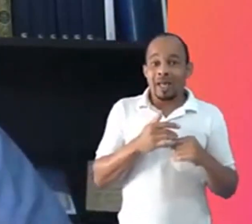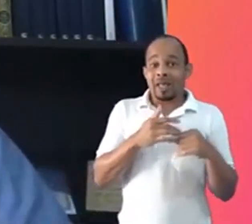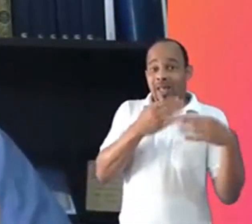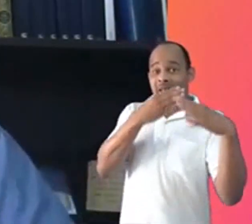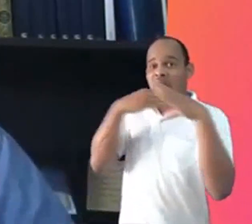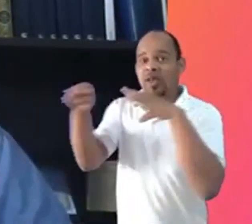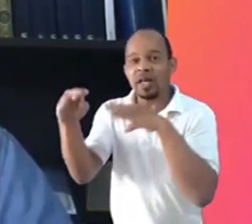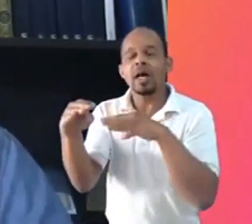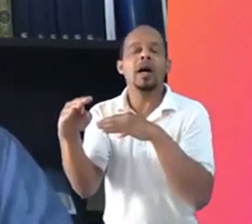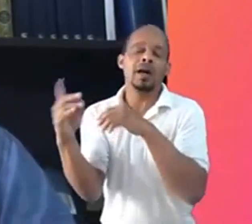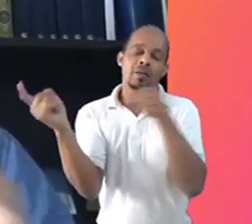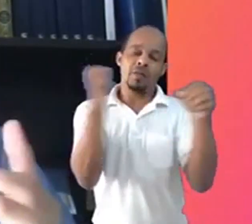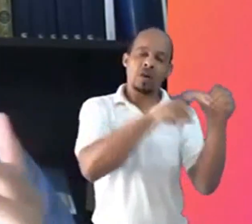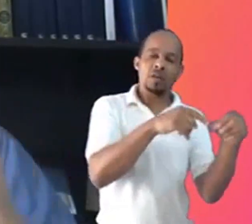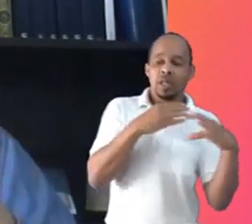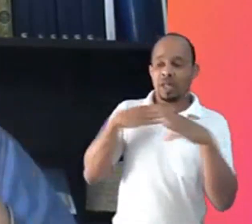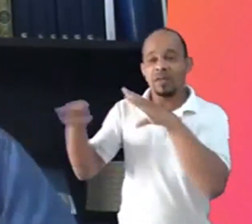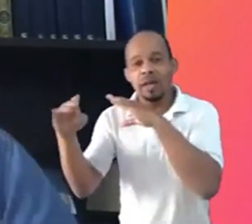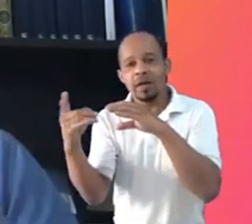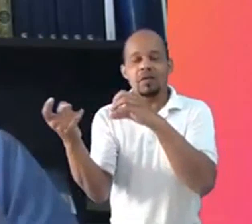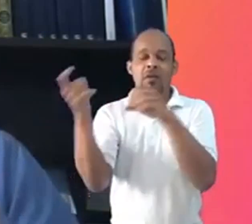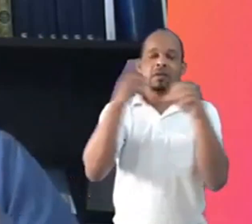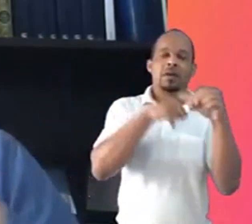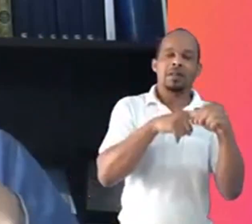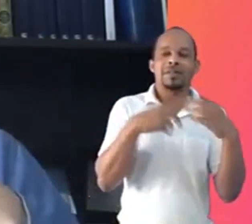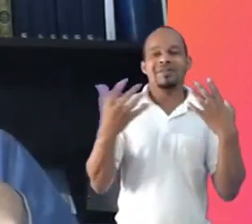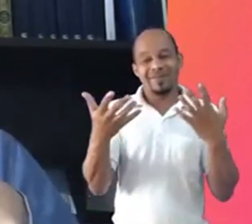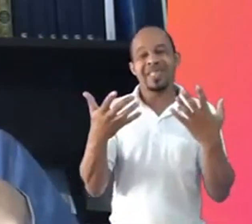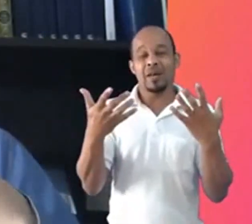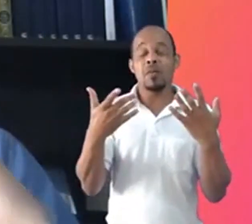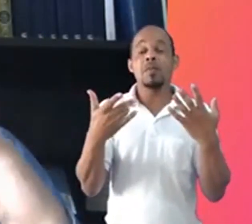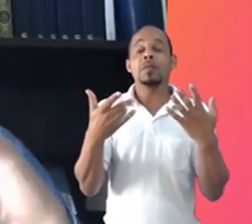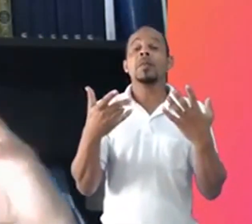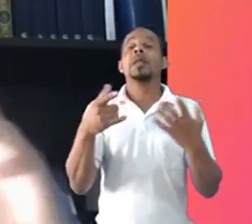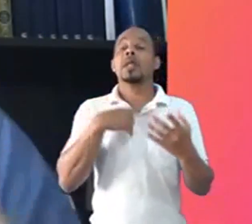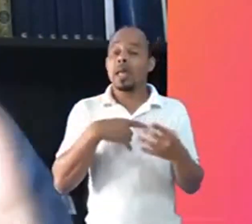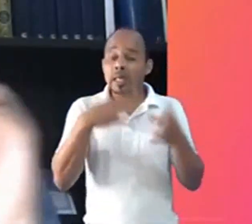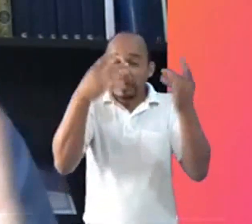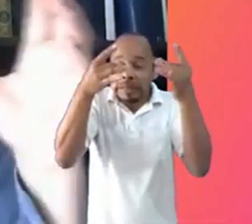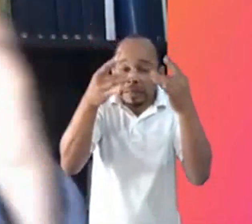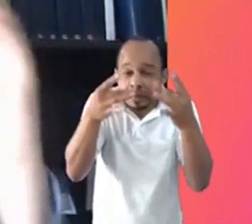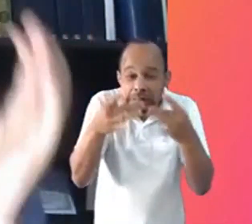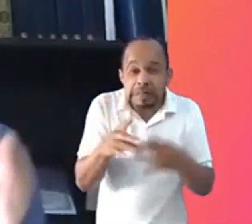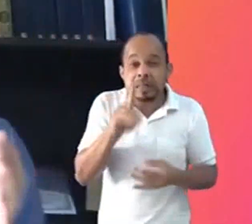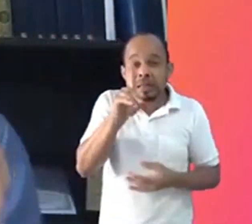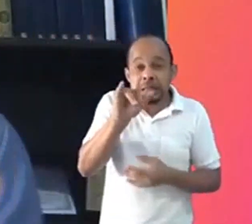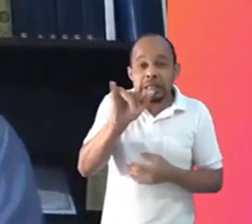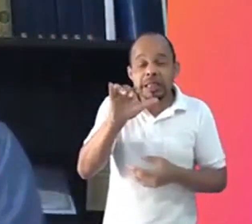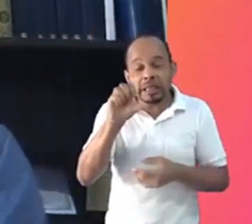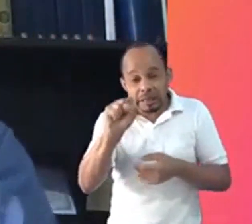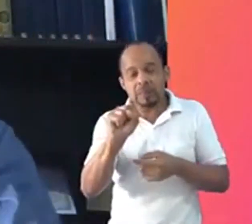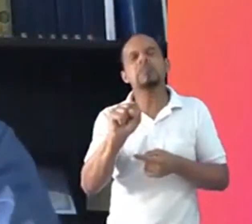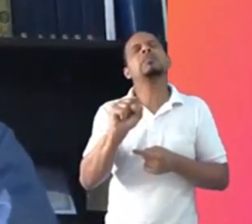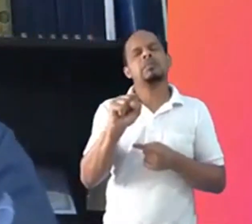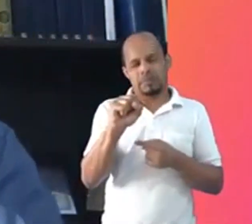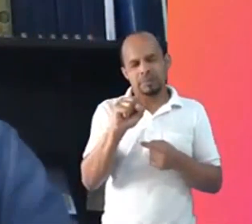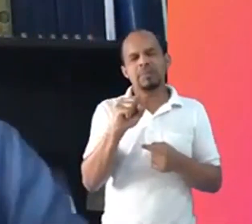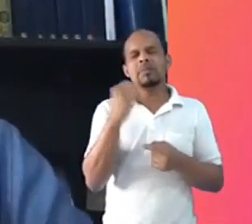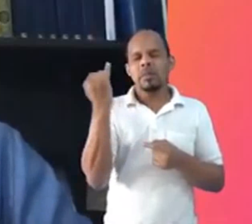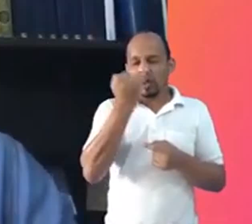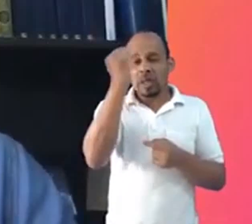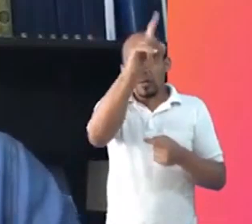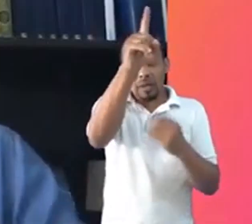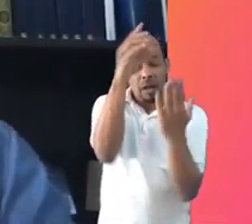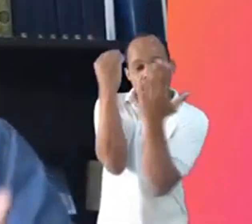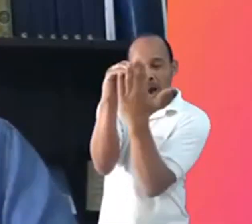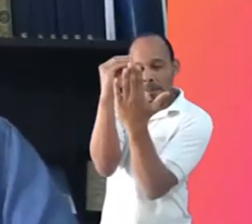devolvendo solicitações que está faltando o documento, que está com o documento com a página errada. Então, se você já monta redondinha a sua